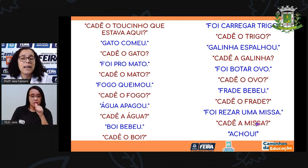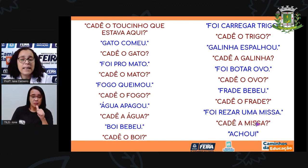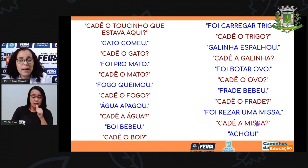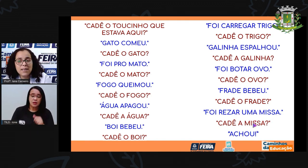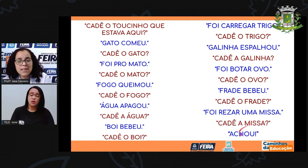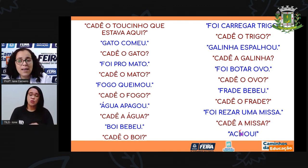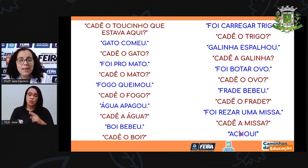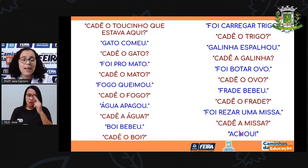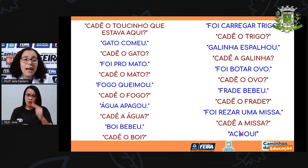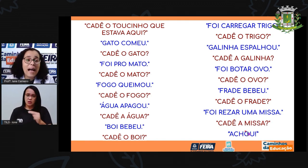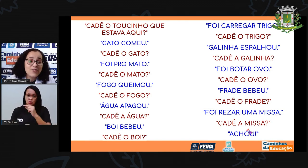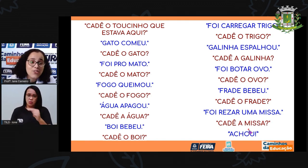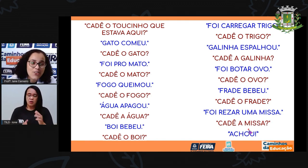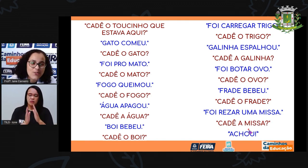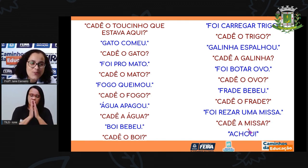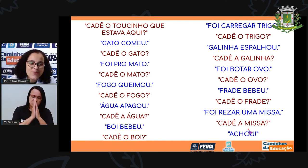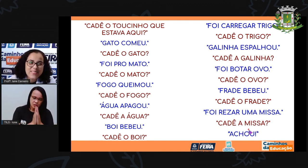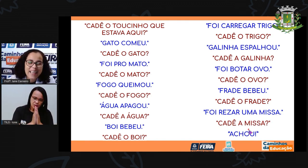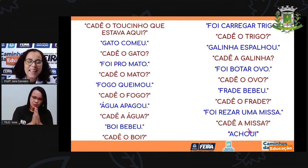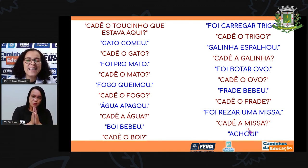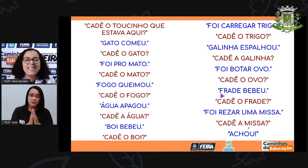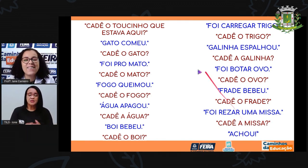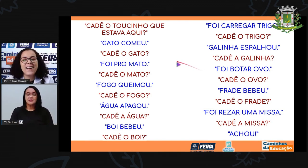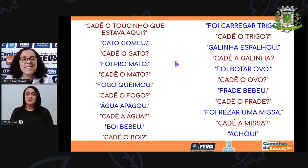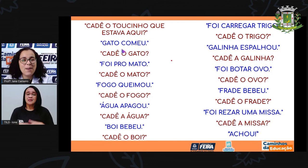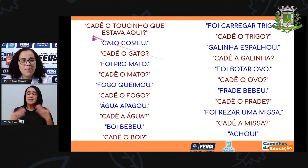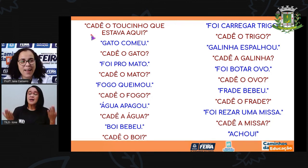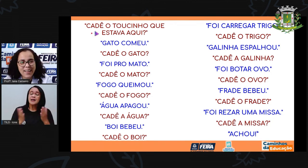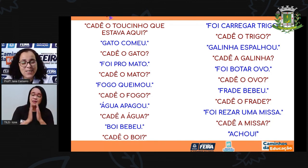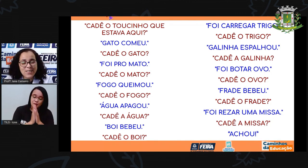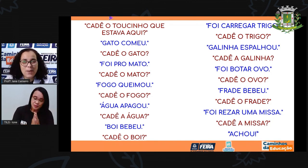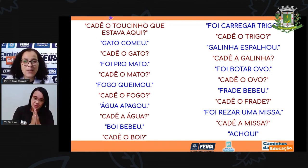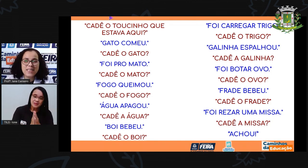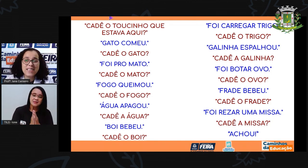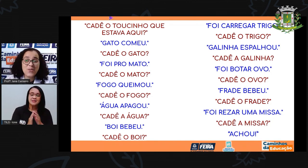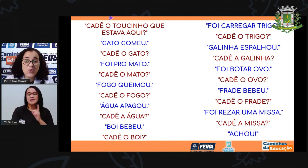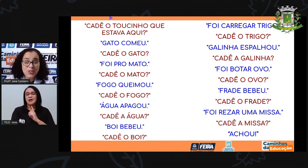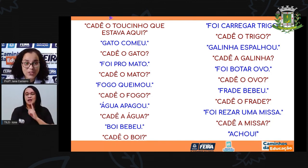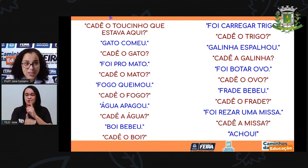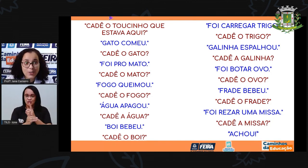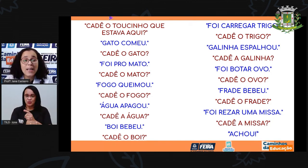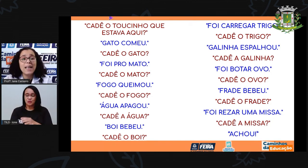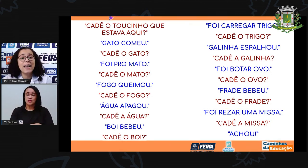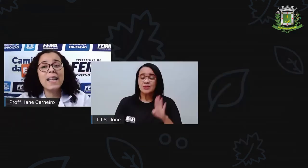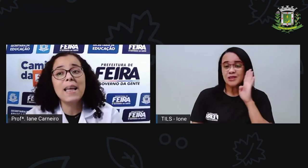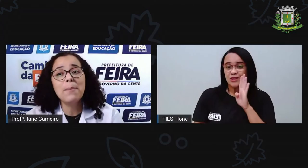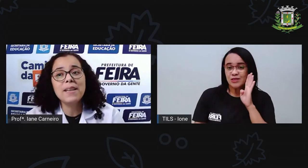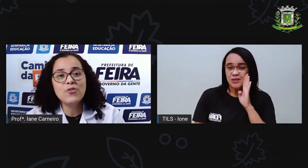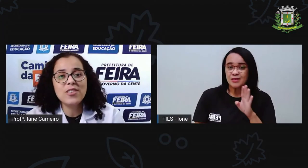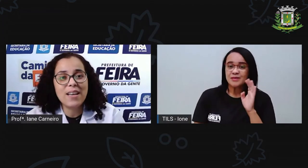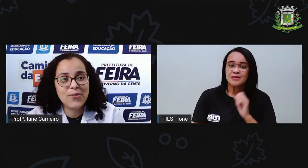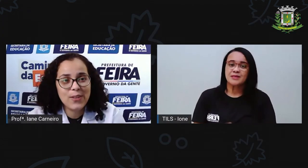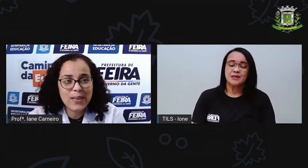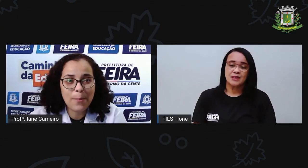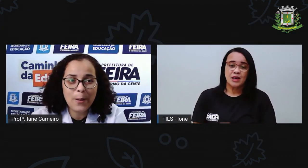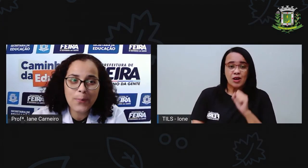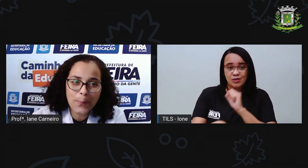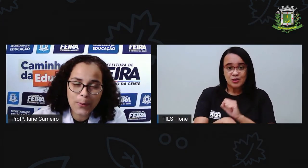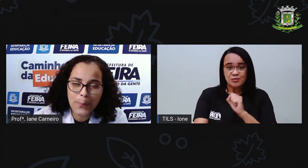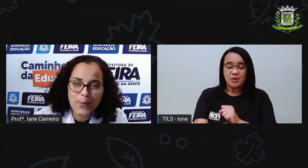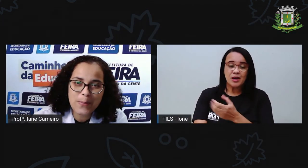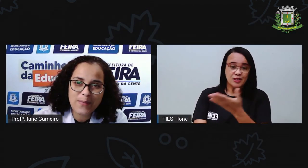a missa achou né então é isso é parlenda espero que vocês tenham curtido lembrem do